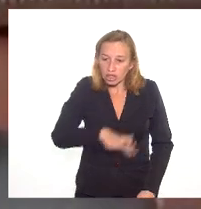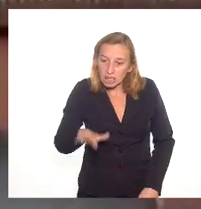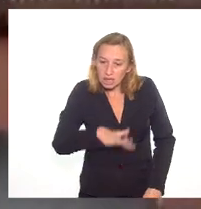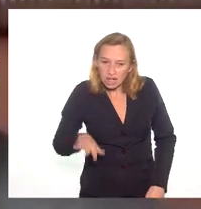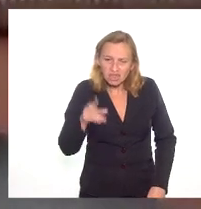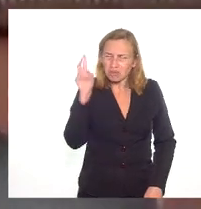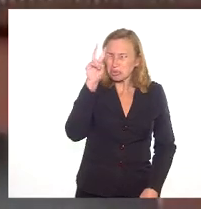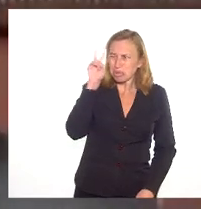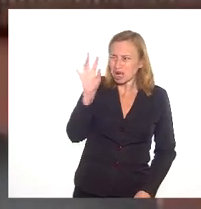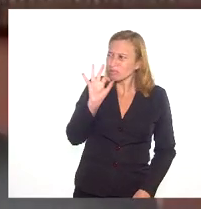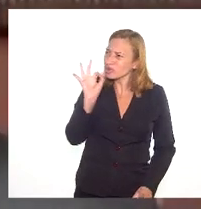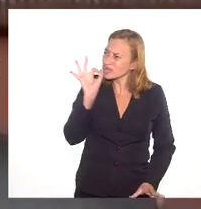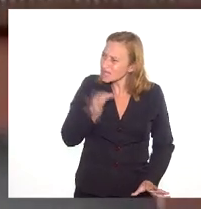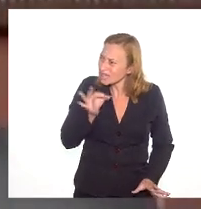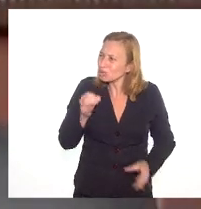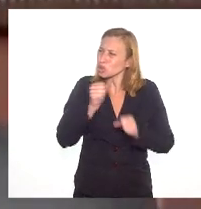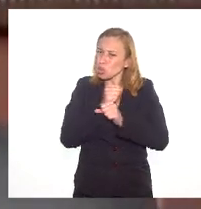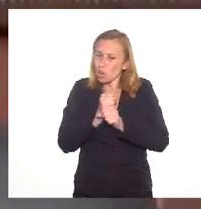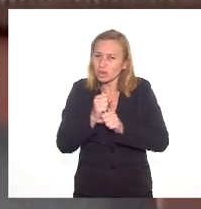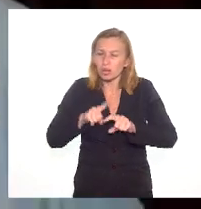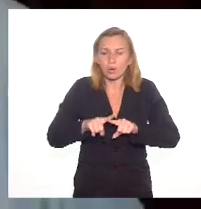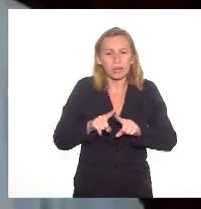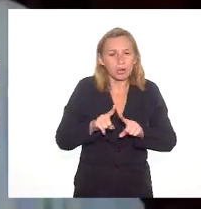Eu não lembro exatamente o ano.